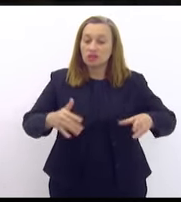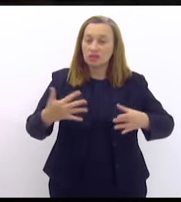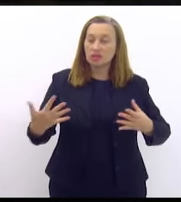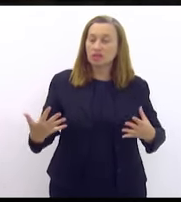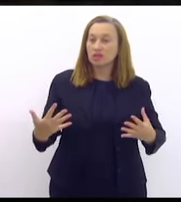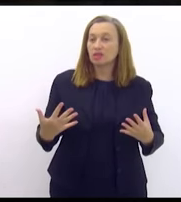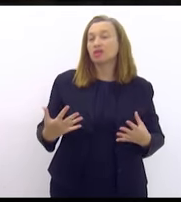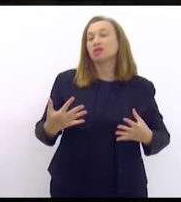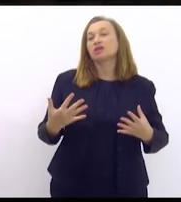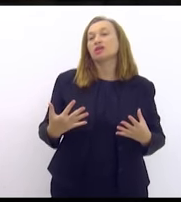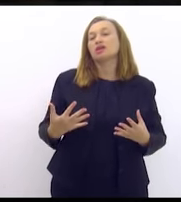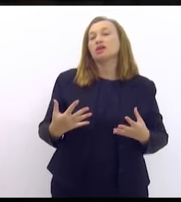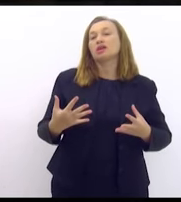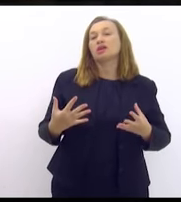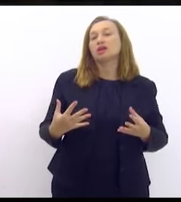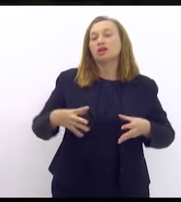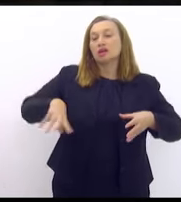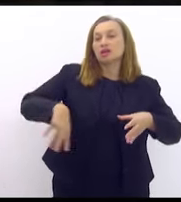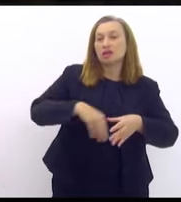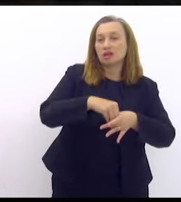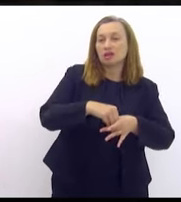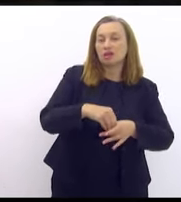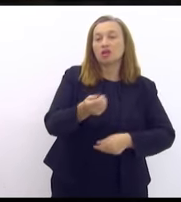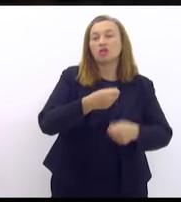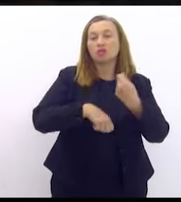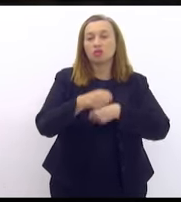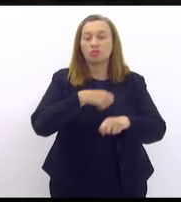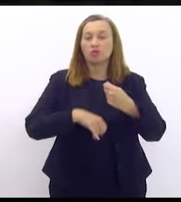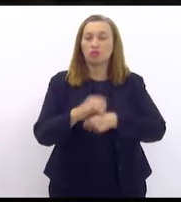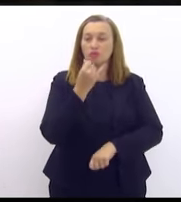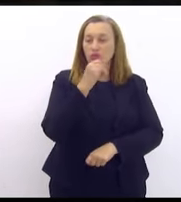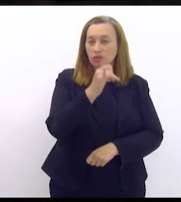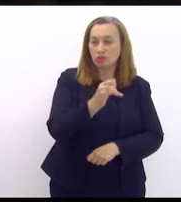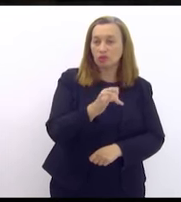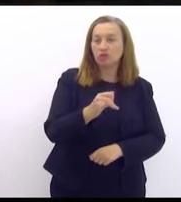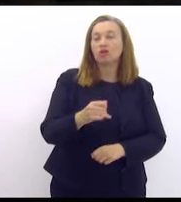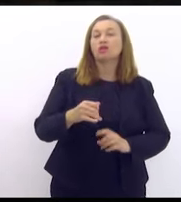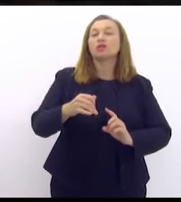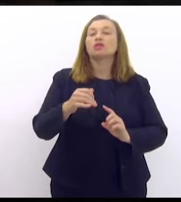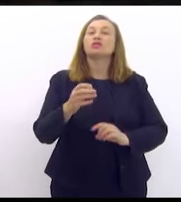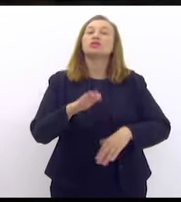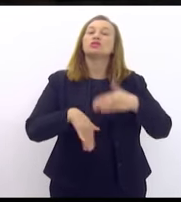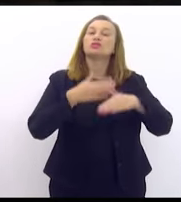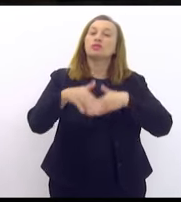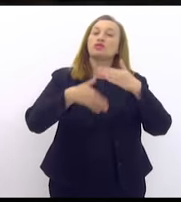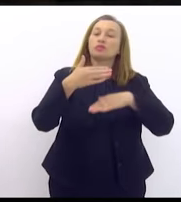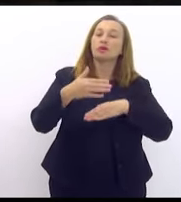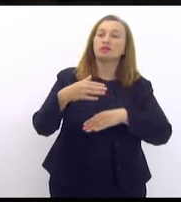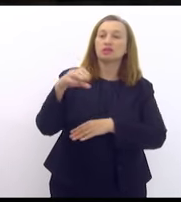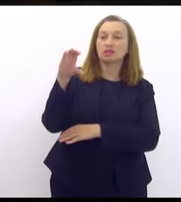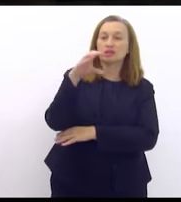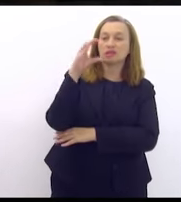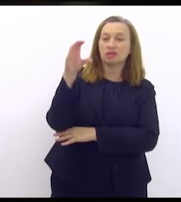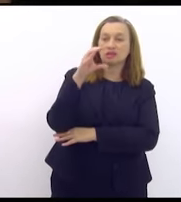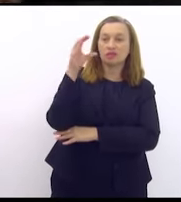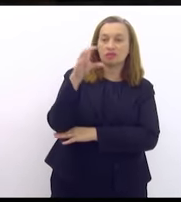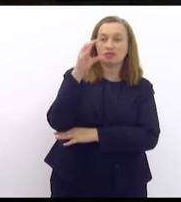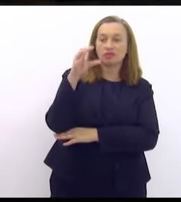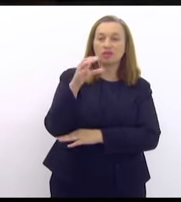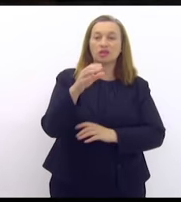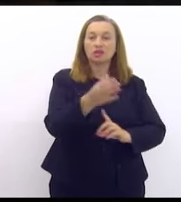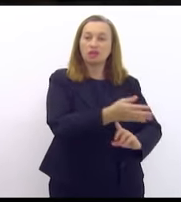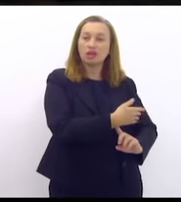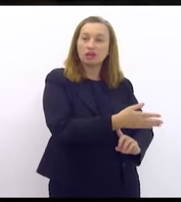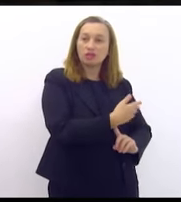integração da economia fluminense, o desenvolvimento científico e tecnológico, a pesquisa e inovação,